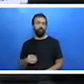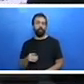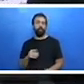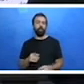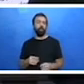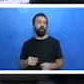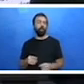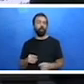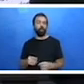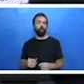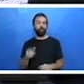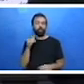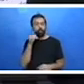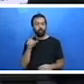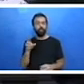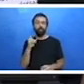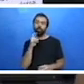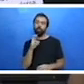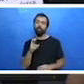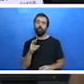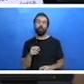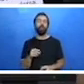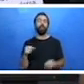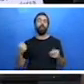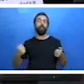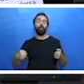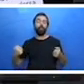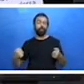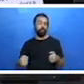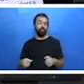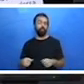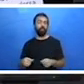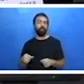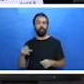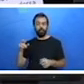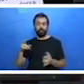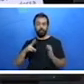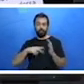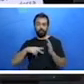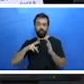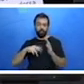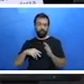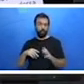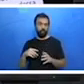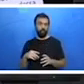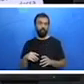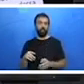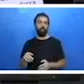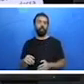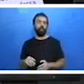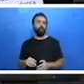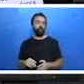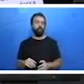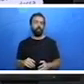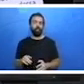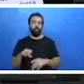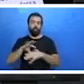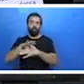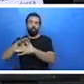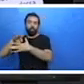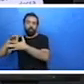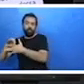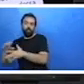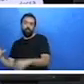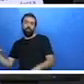responder aqui a questão número 1, eu vou ler aqui os lembretes. Ó. Quando chegou ao Brasil, o cordel se transformou